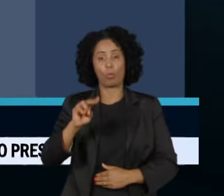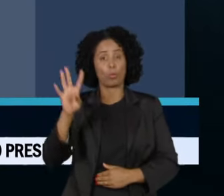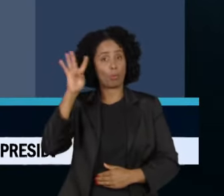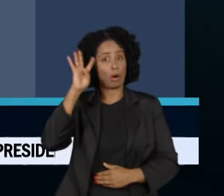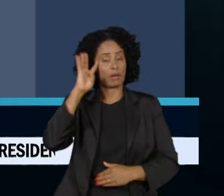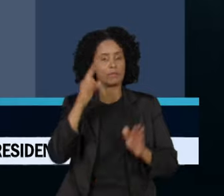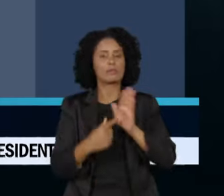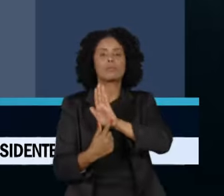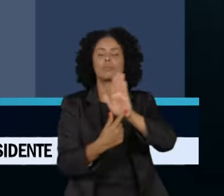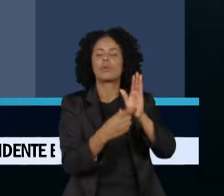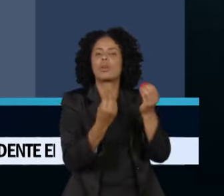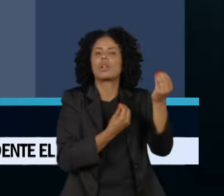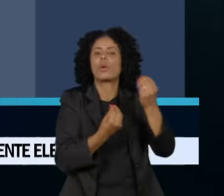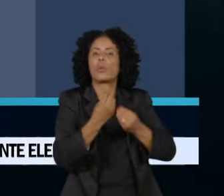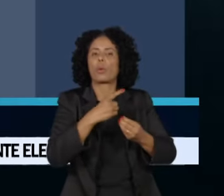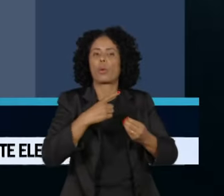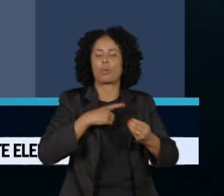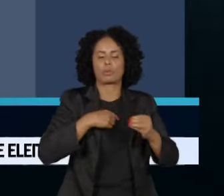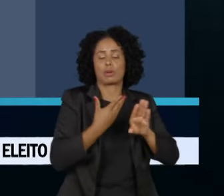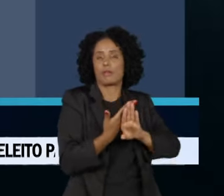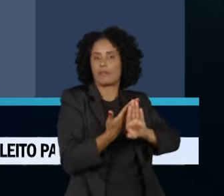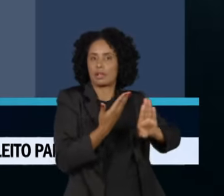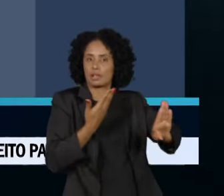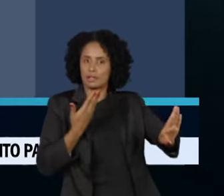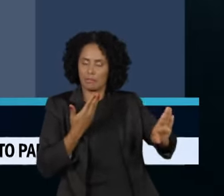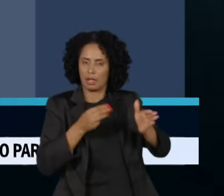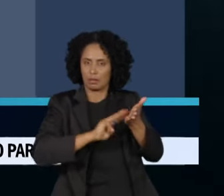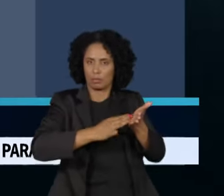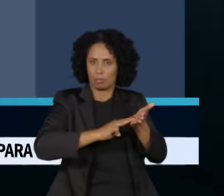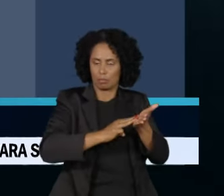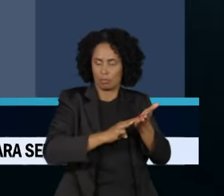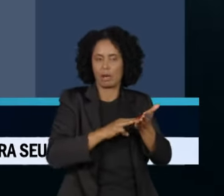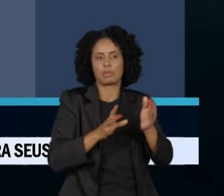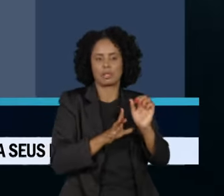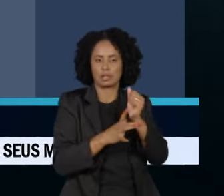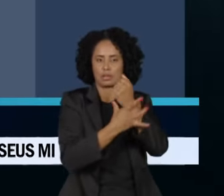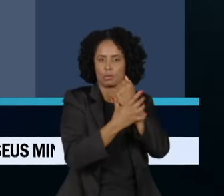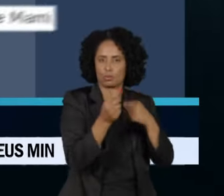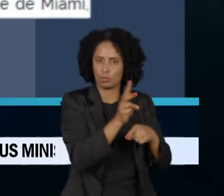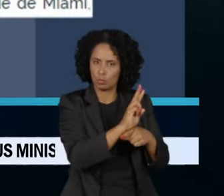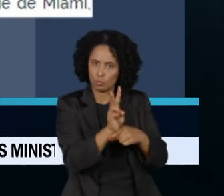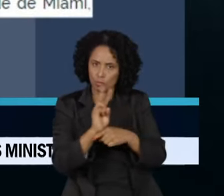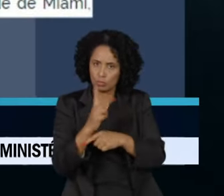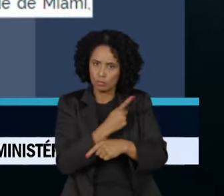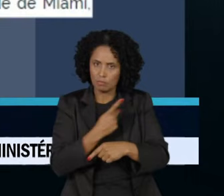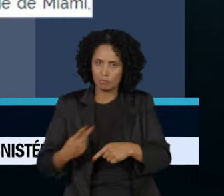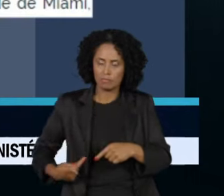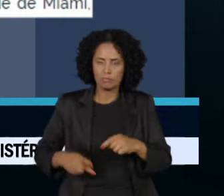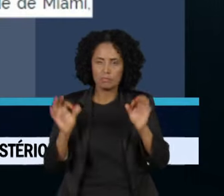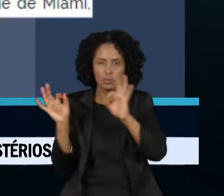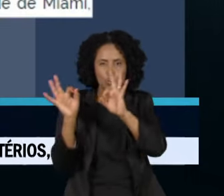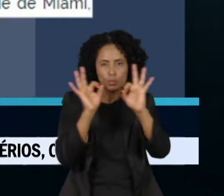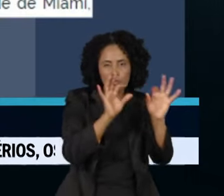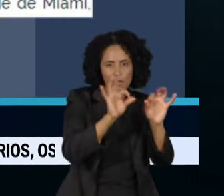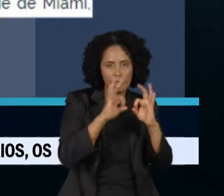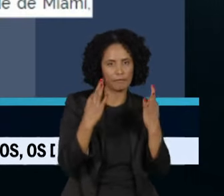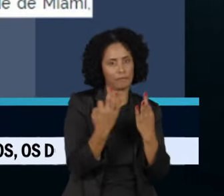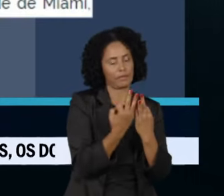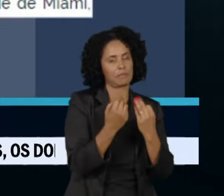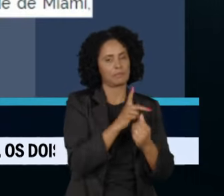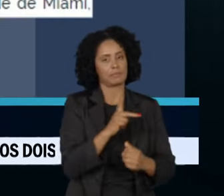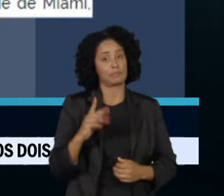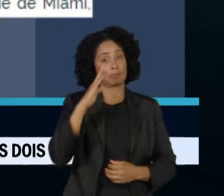liberou o afastamento de uma sargento, membro da segurança pessoal da presidência, para acompanhar oficialmente a família